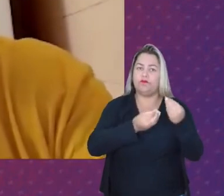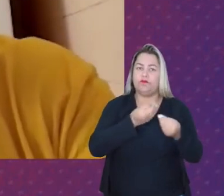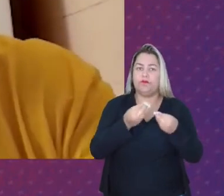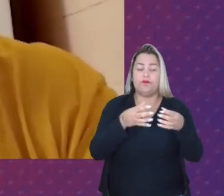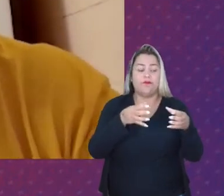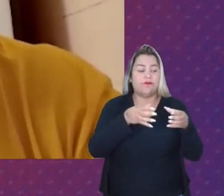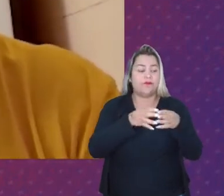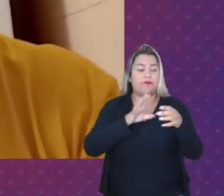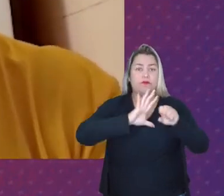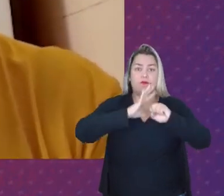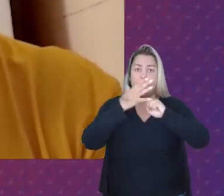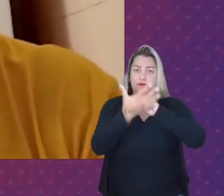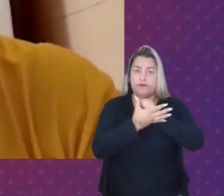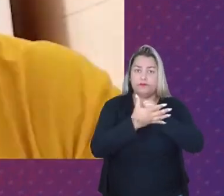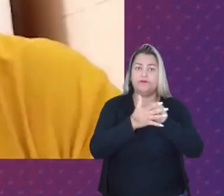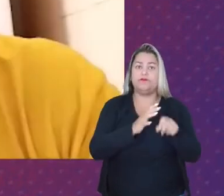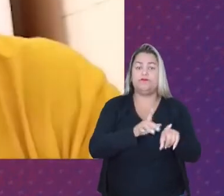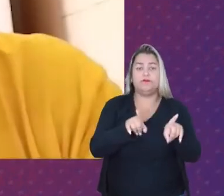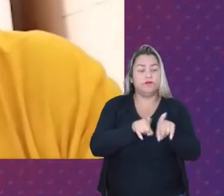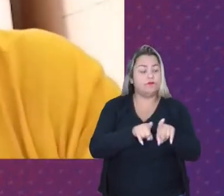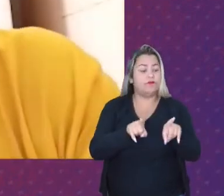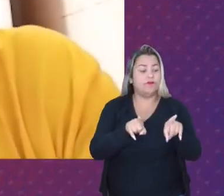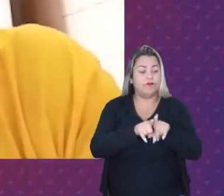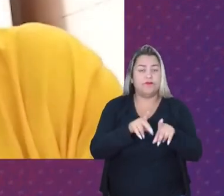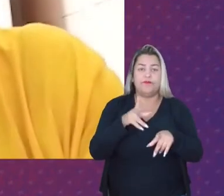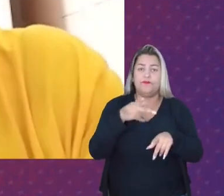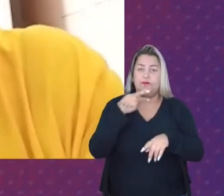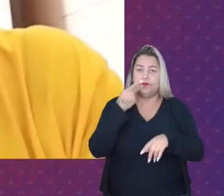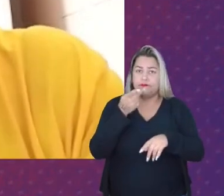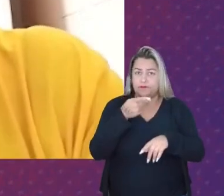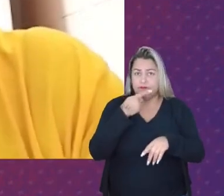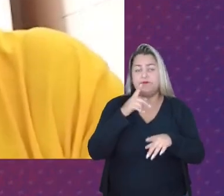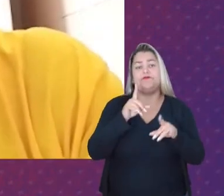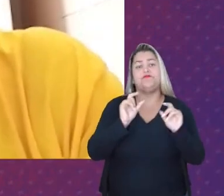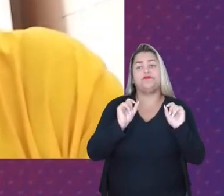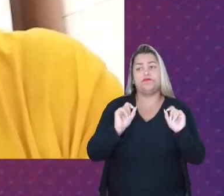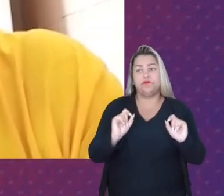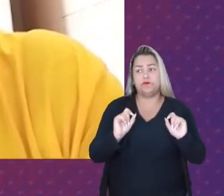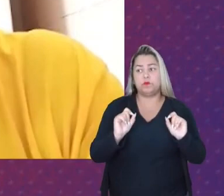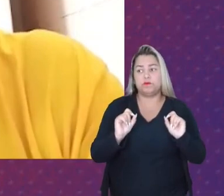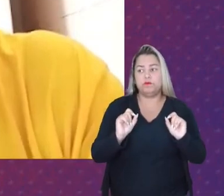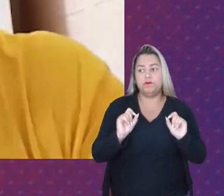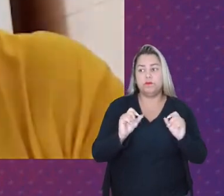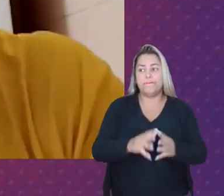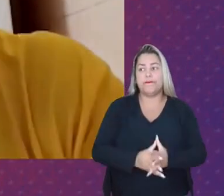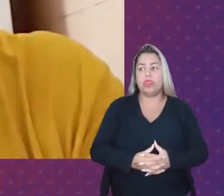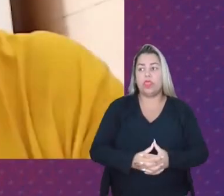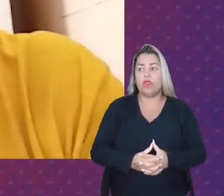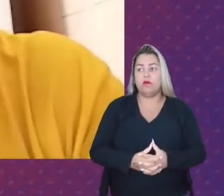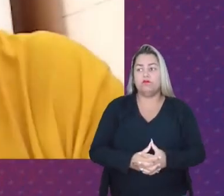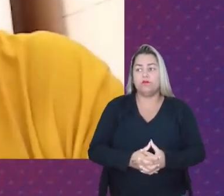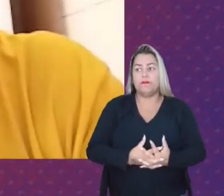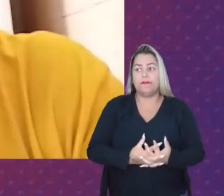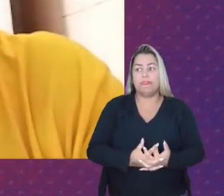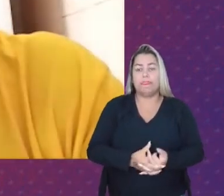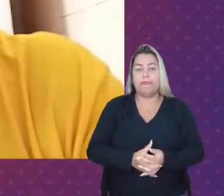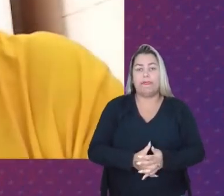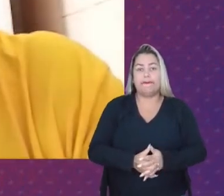da pandemia, né, que como a gente costuma se referir. E aí o desmantelo, né,